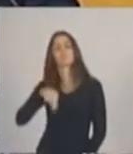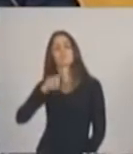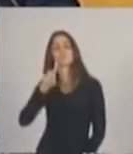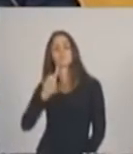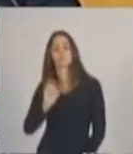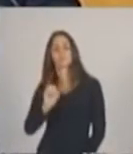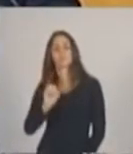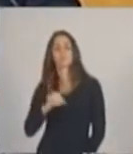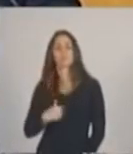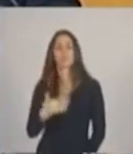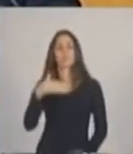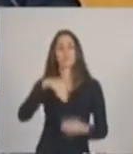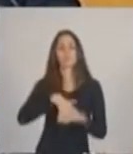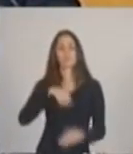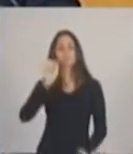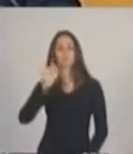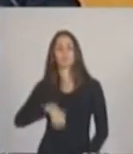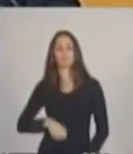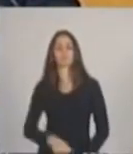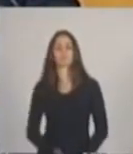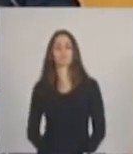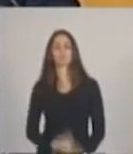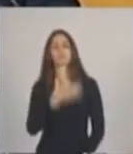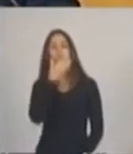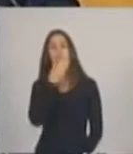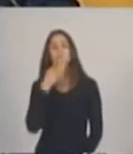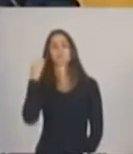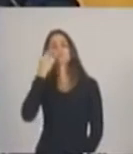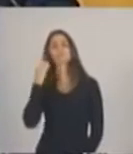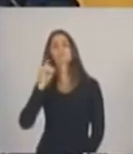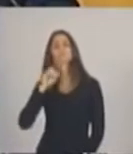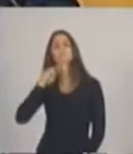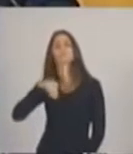Presidente, voto sim. Vota sim, deputado Sérgio Majeski.